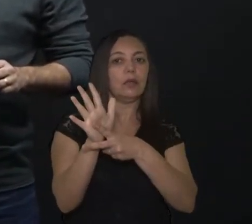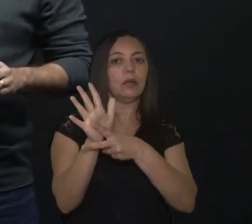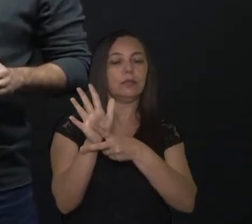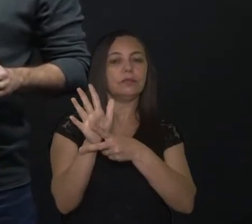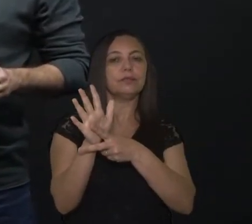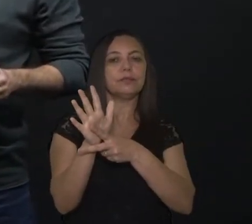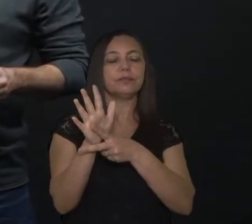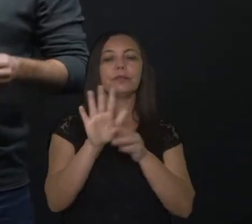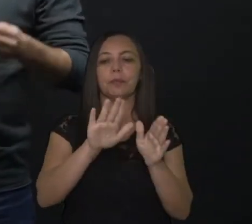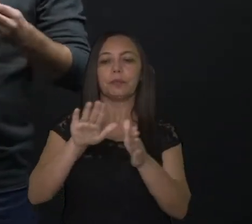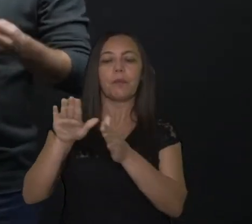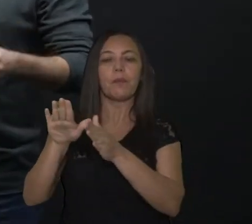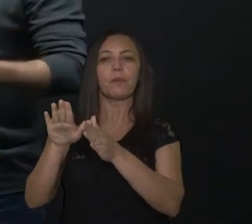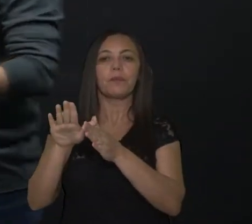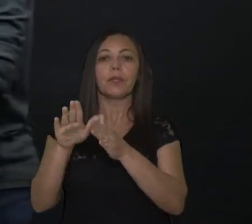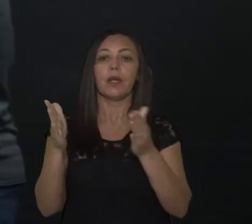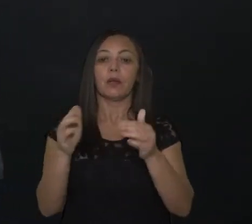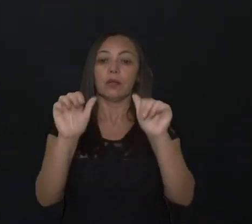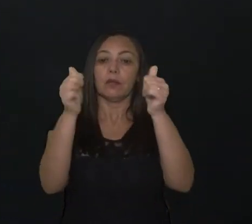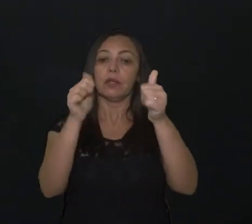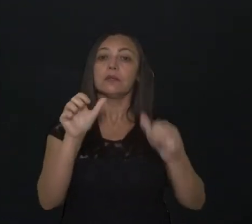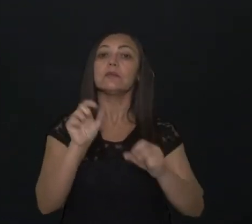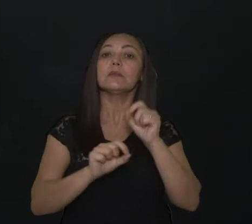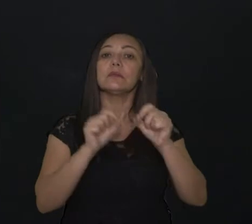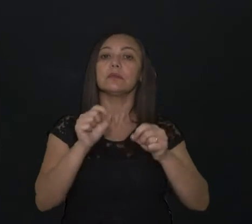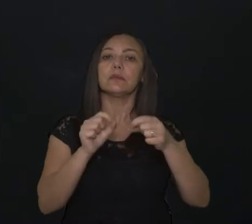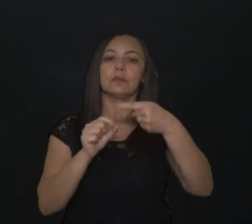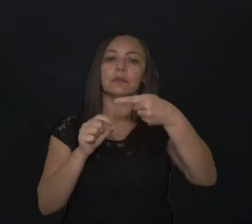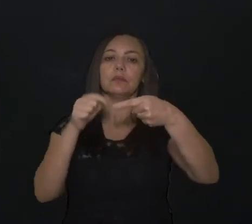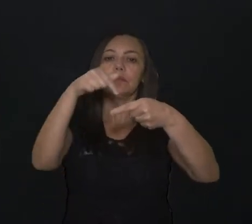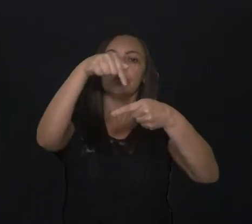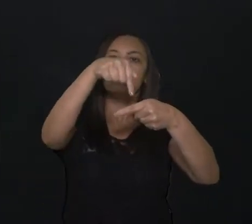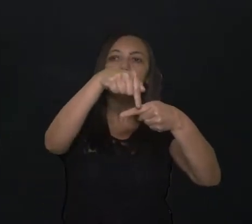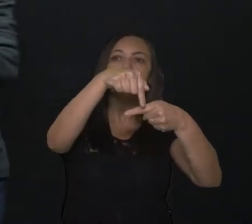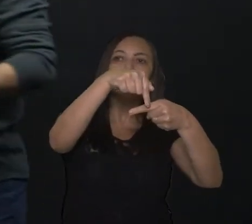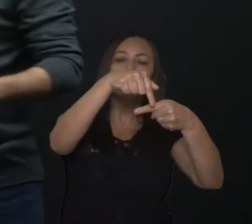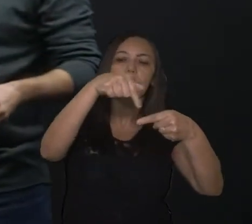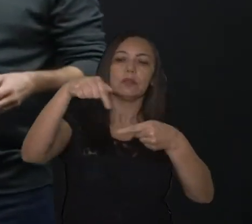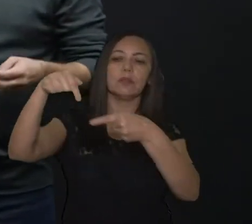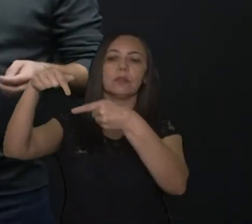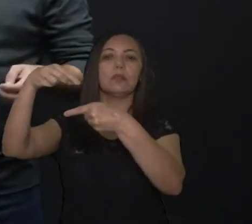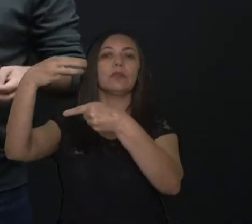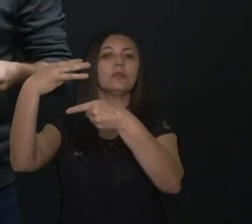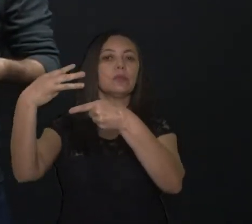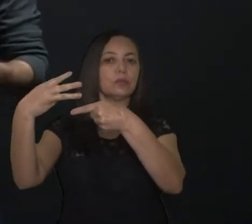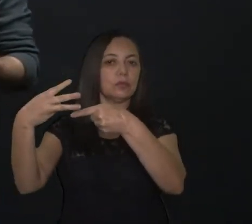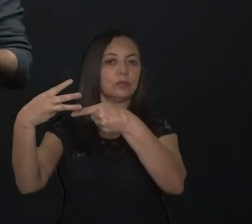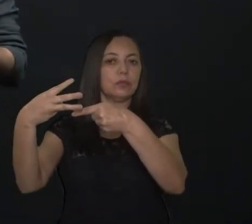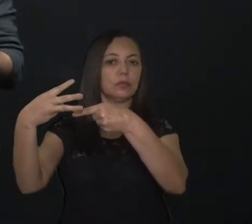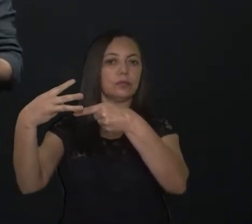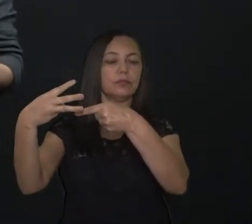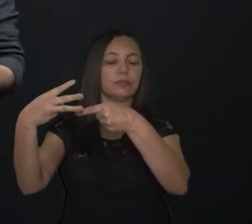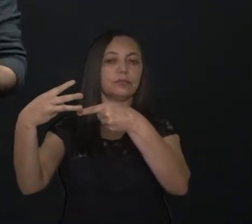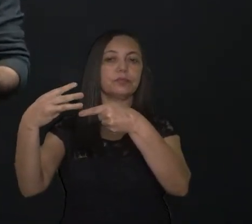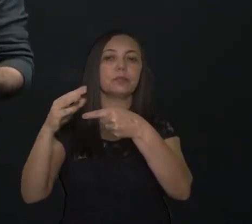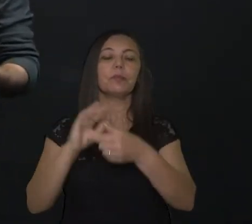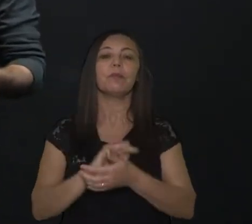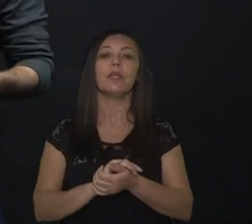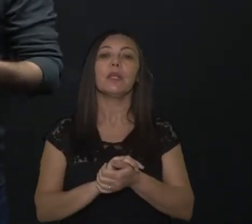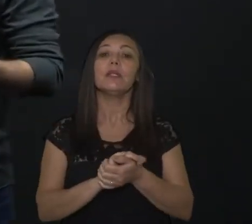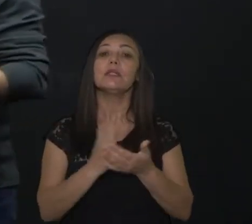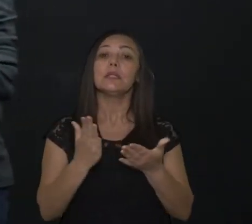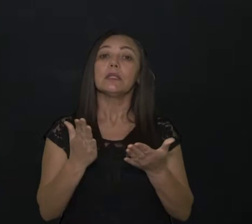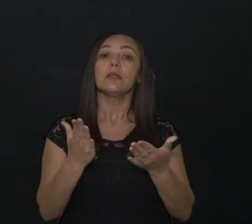esses valores por enquanto. E vamos analisar somente o 7 e o 3, que são os